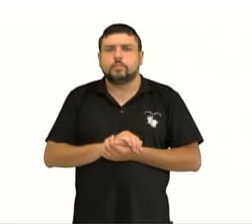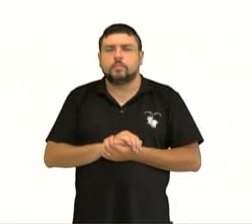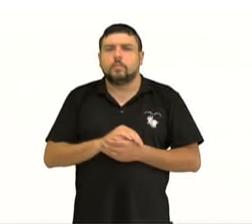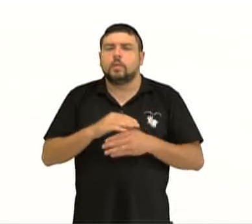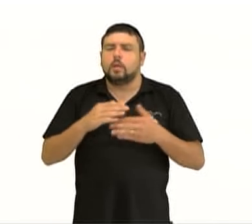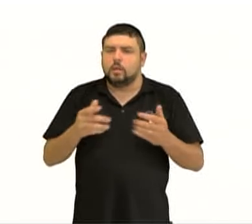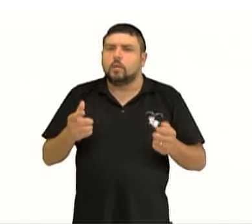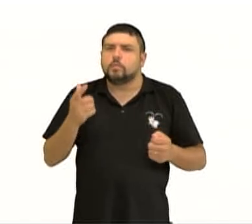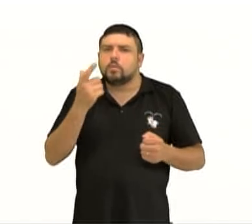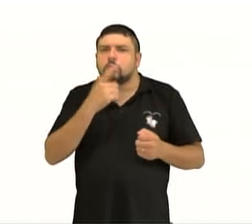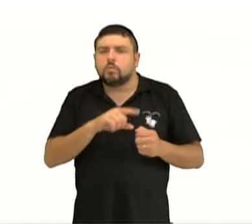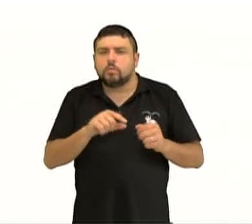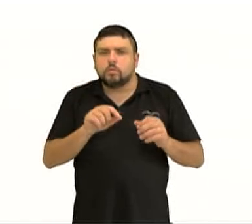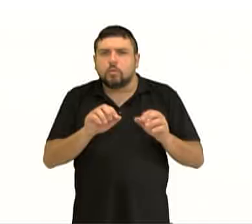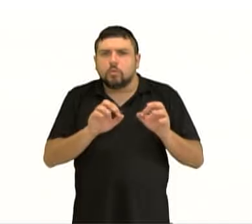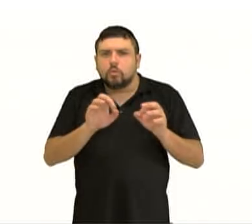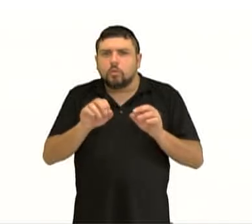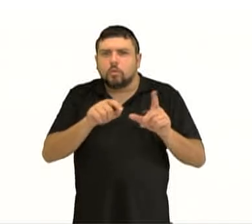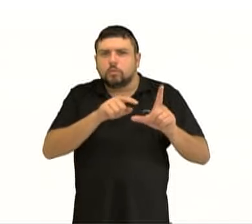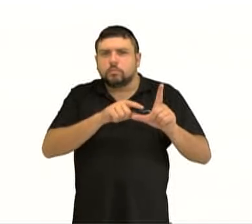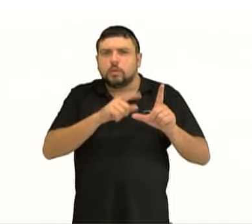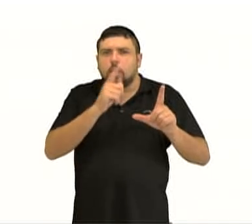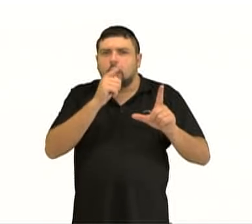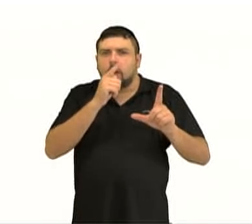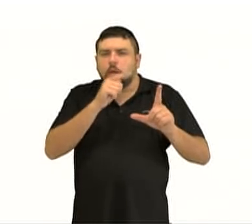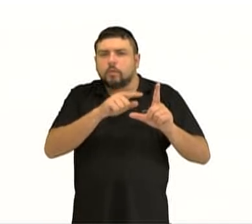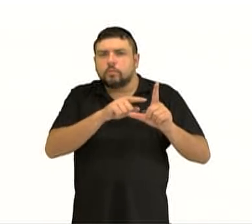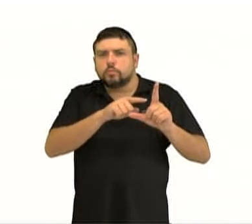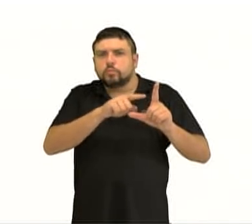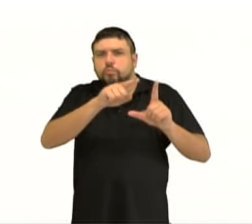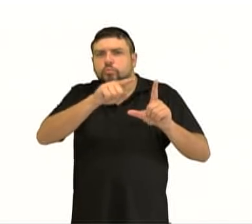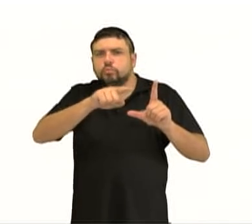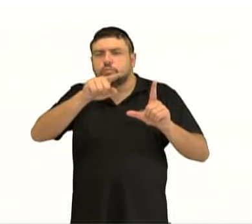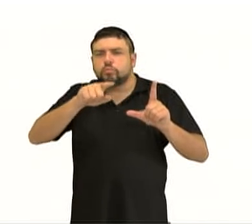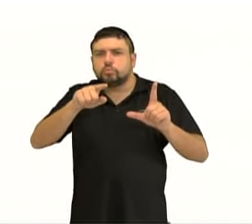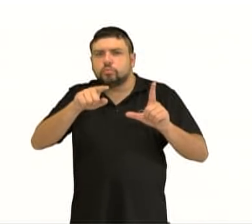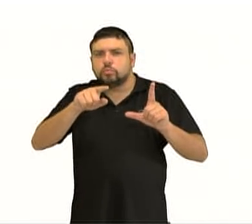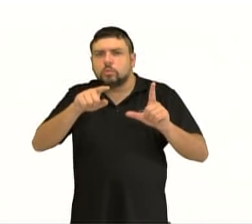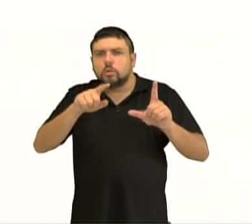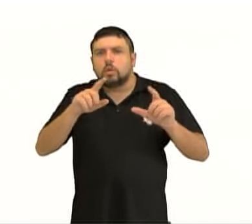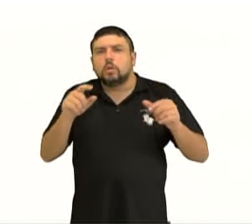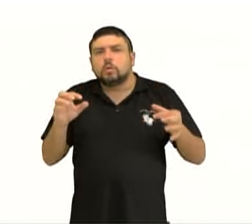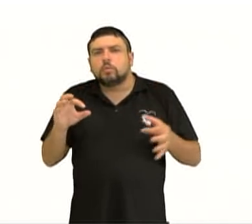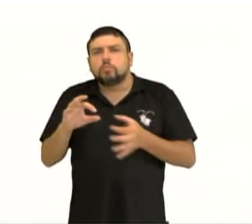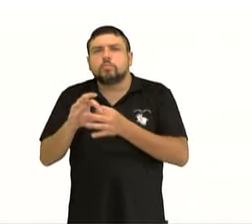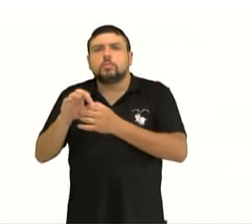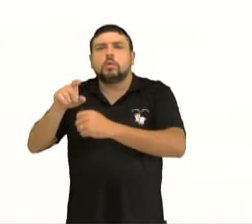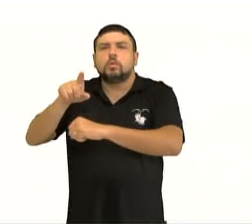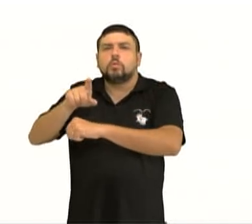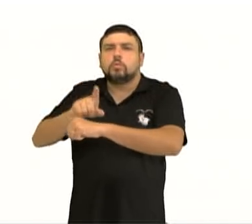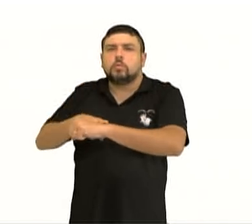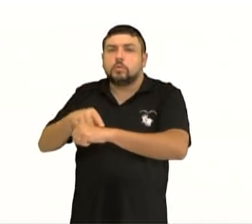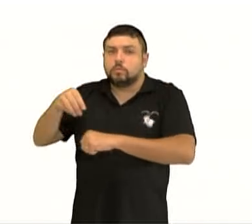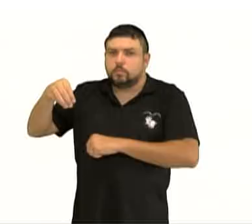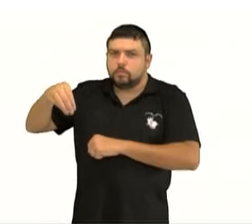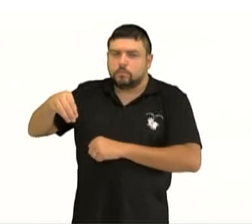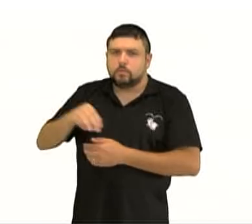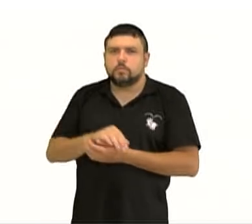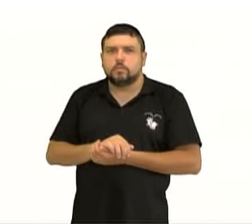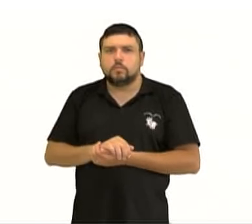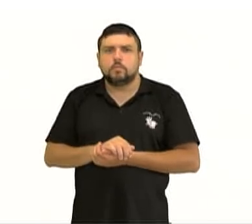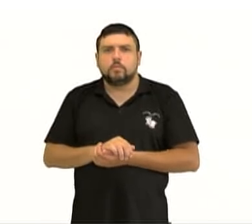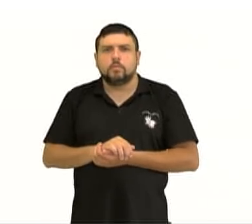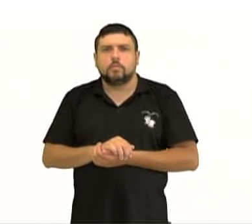um gráfico do volume de água em litros em função do tempo em minutos. Então, eu sei que é uma coisa que vai esvaziar